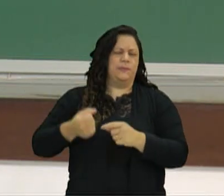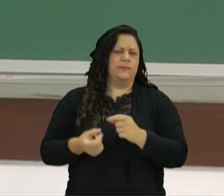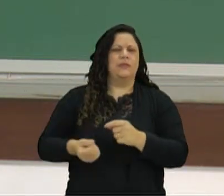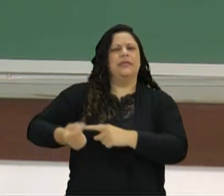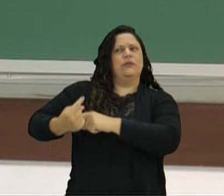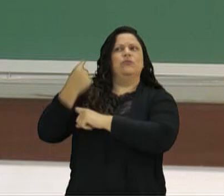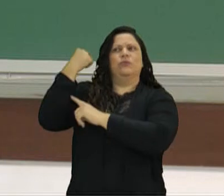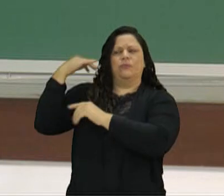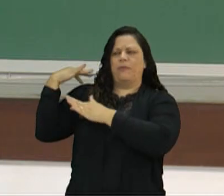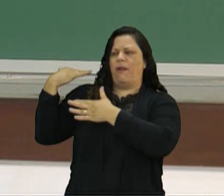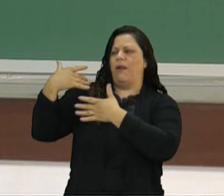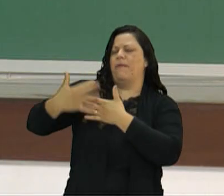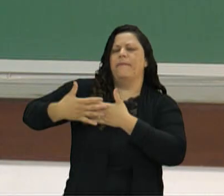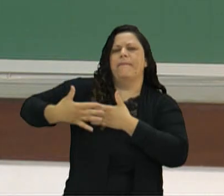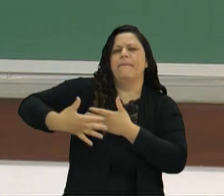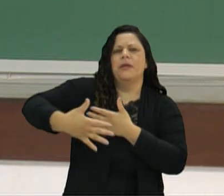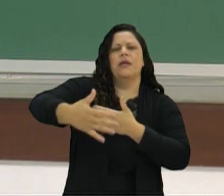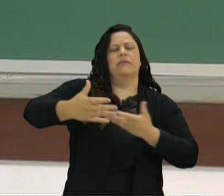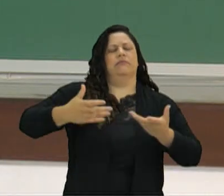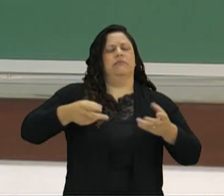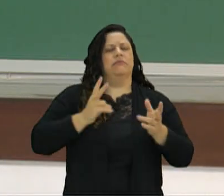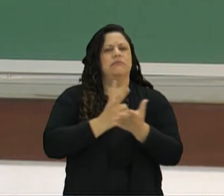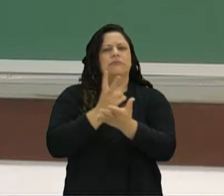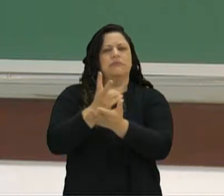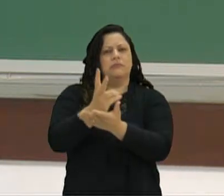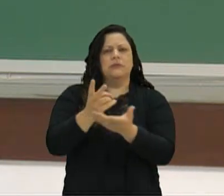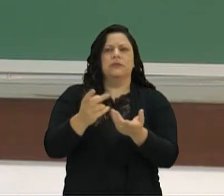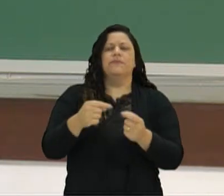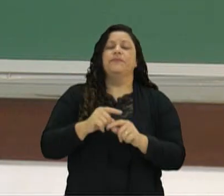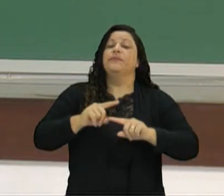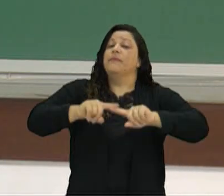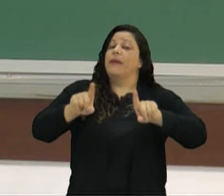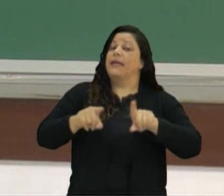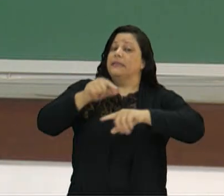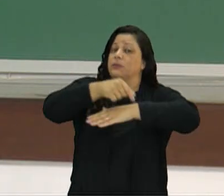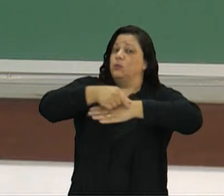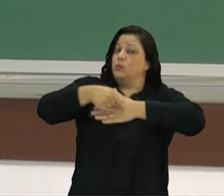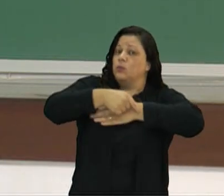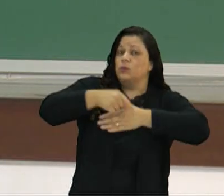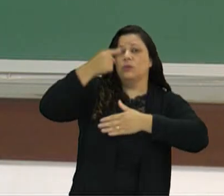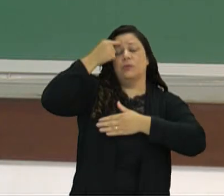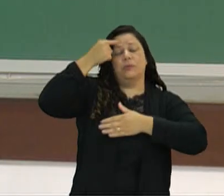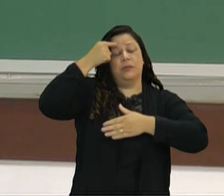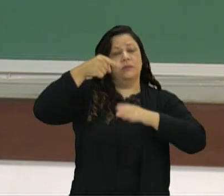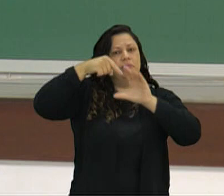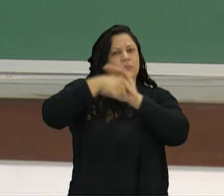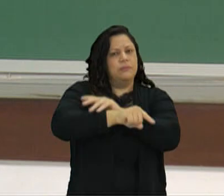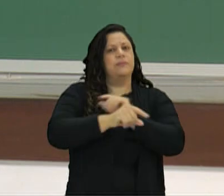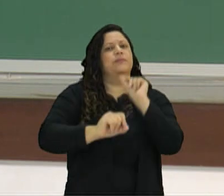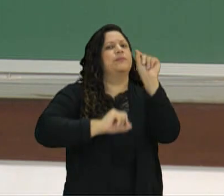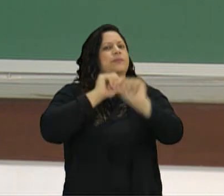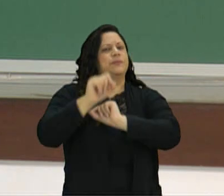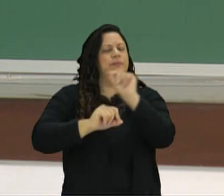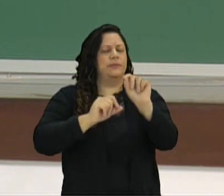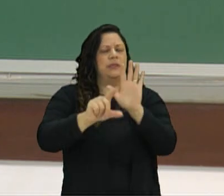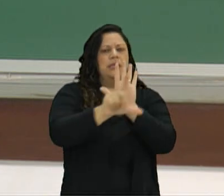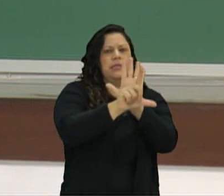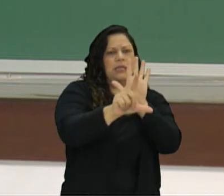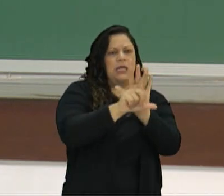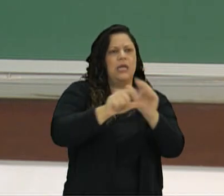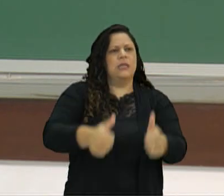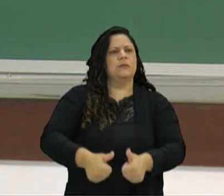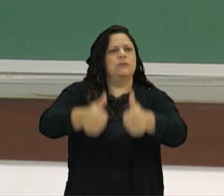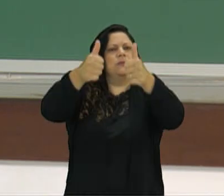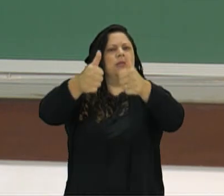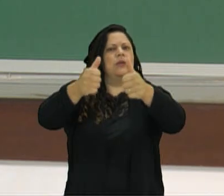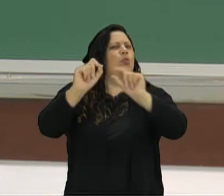ele está pensando muito mais aprofundadamente nas leis chamadas leis positivas. O